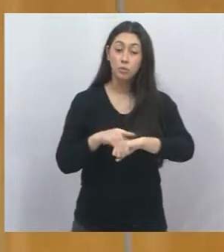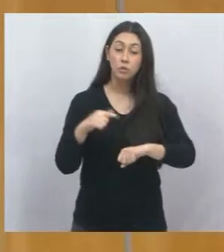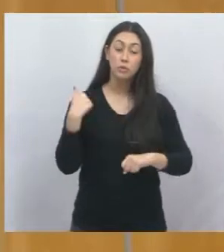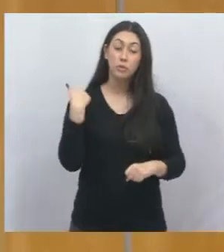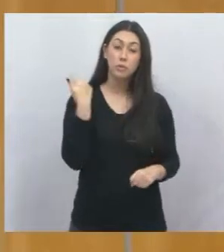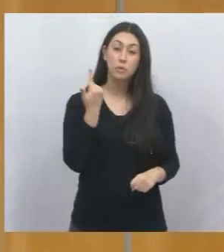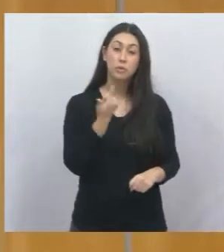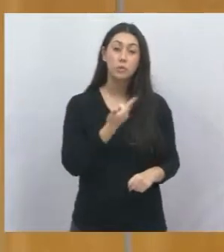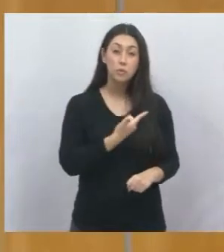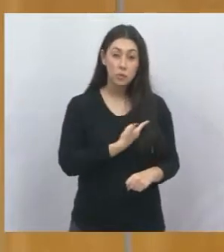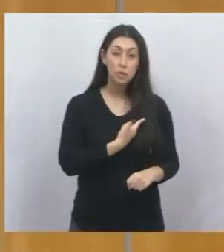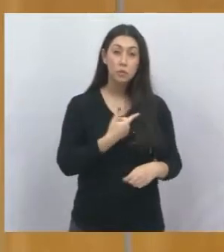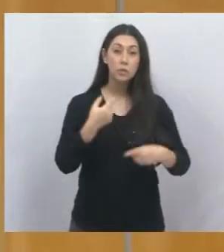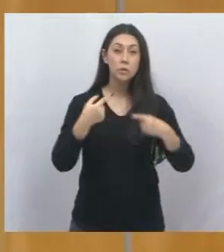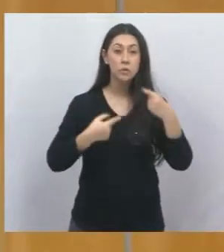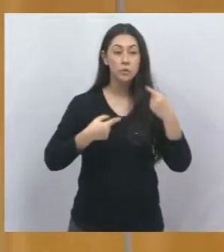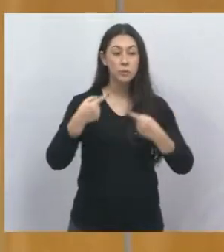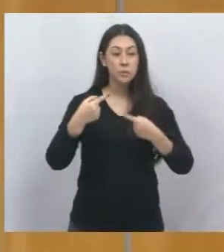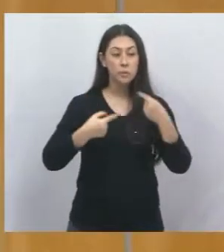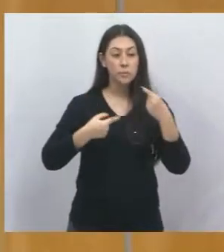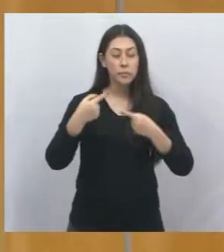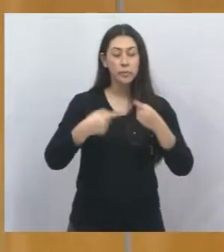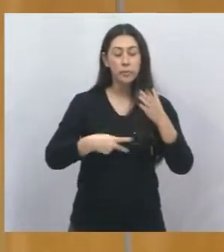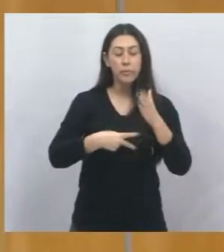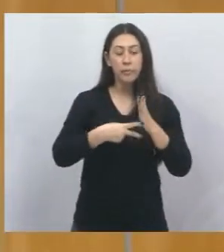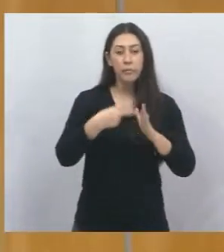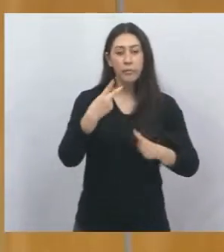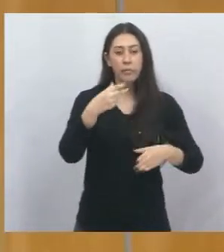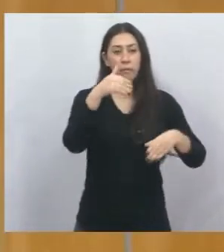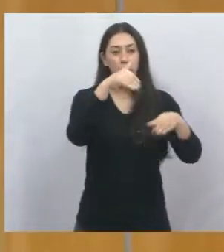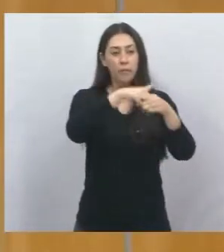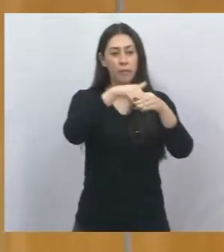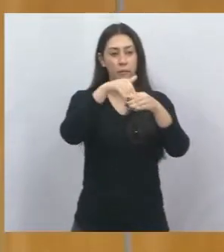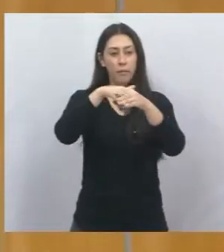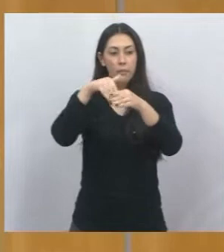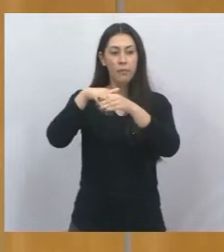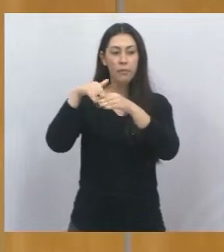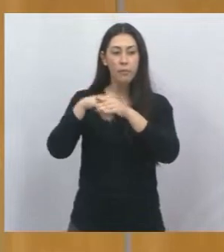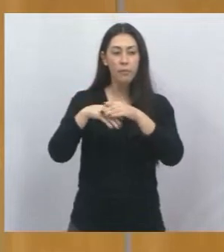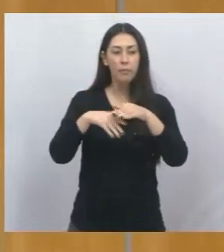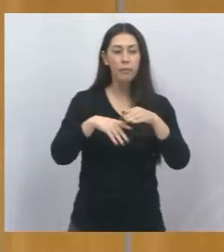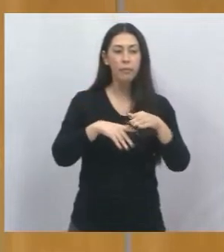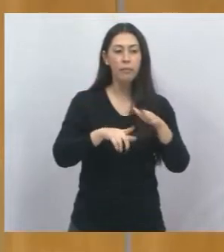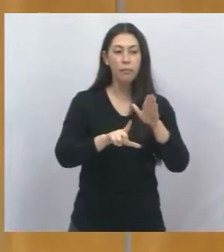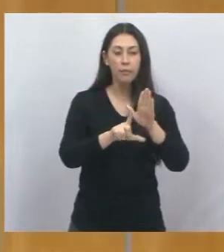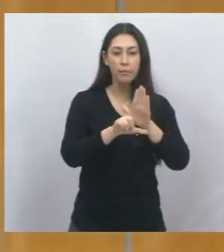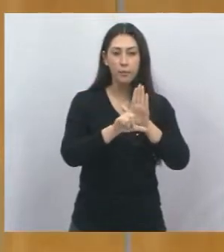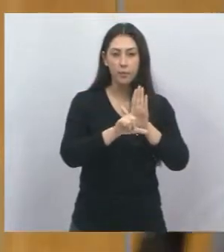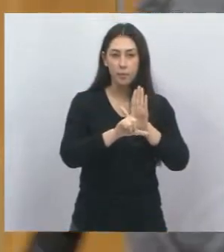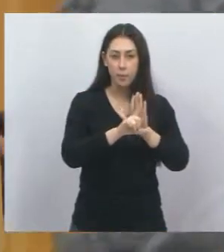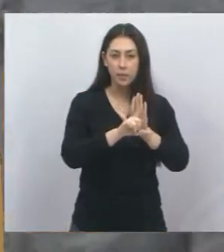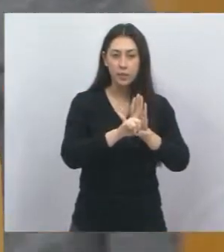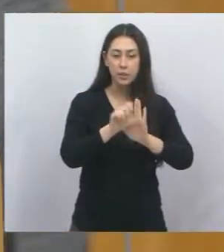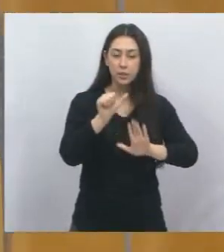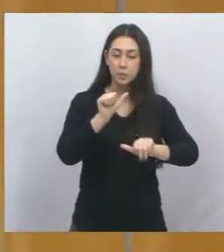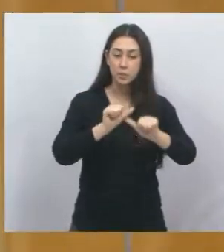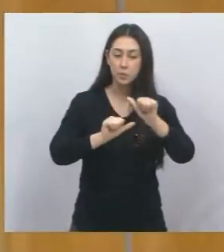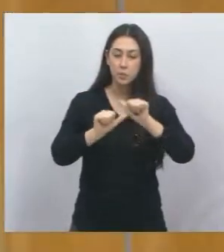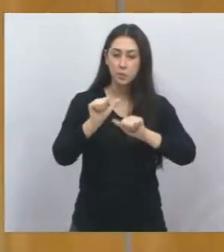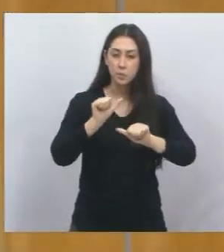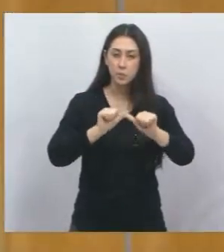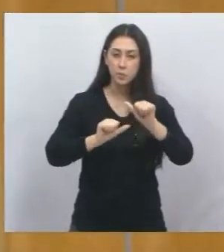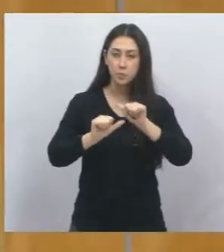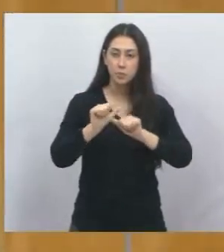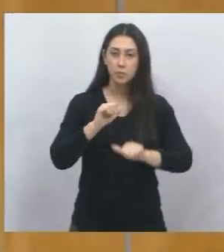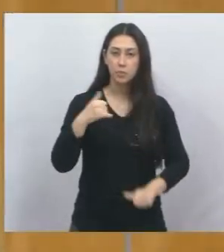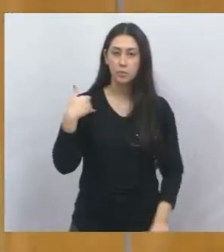discutimos, na segunda votação, uma legislação que vem alterar